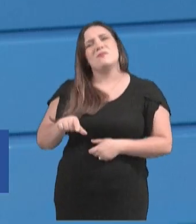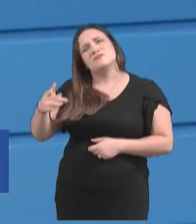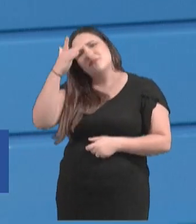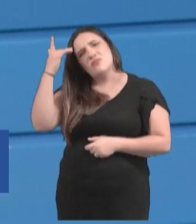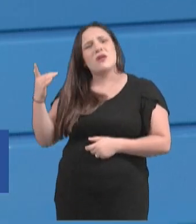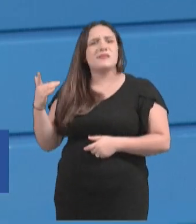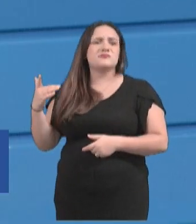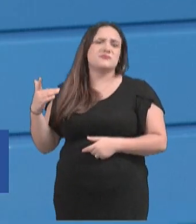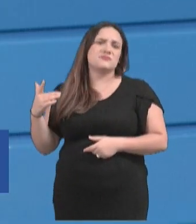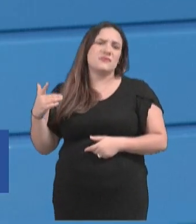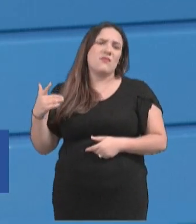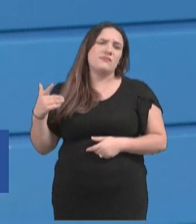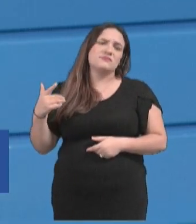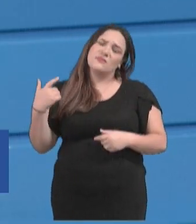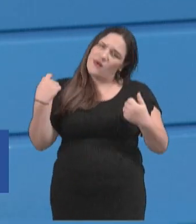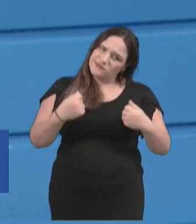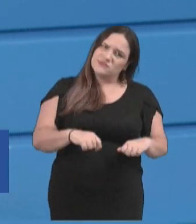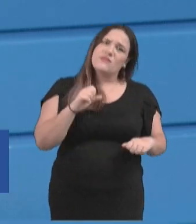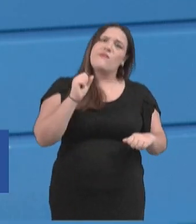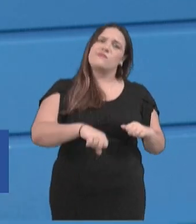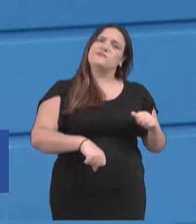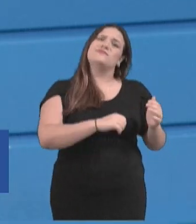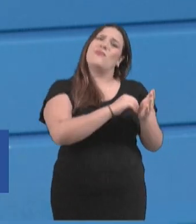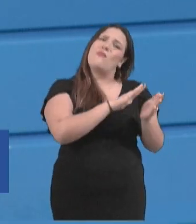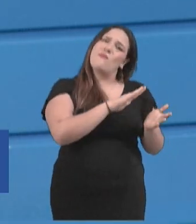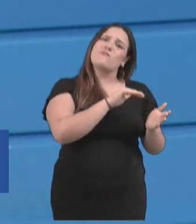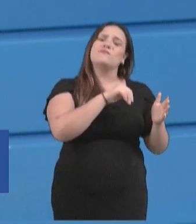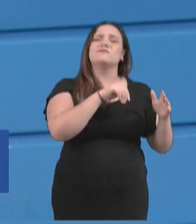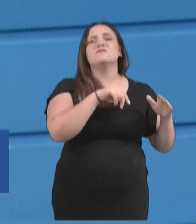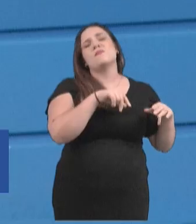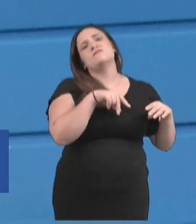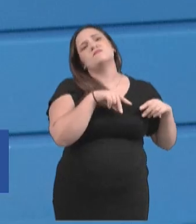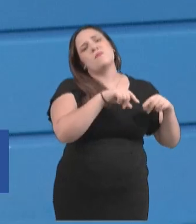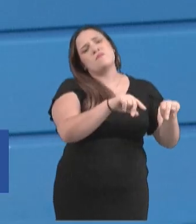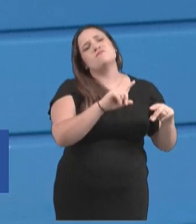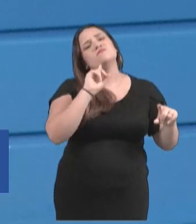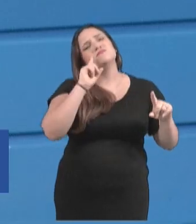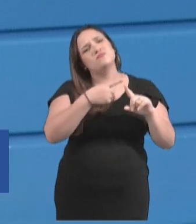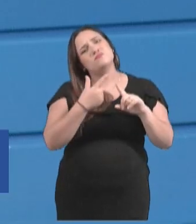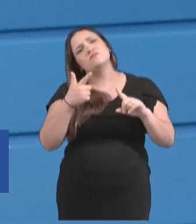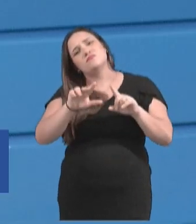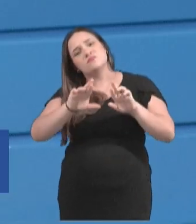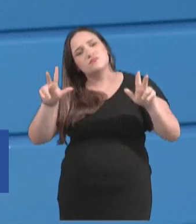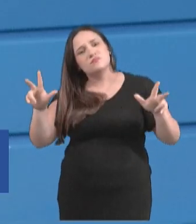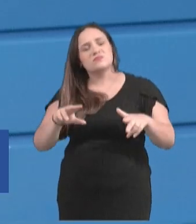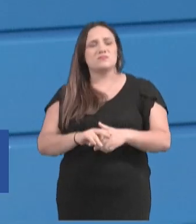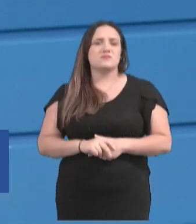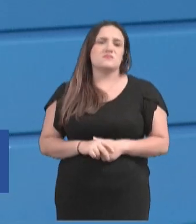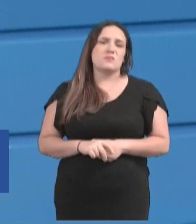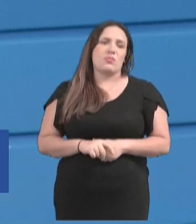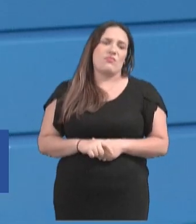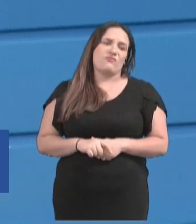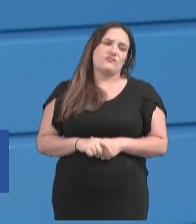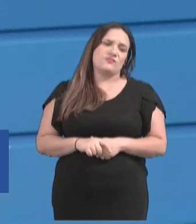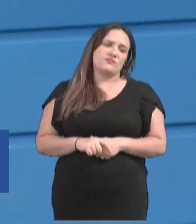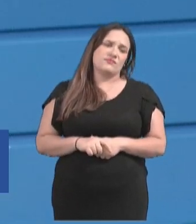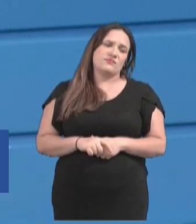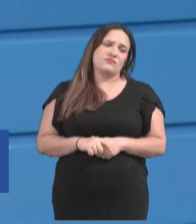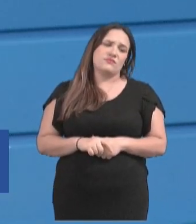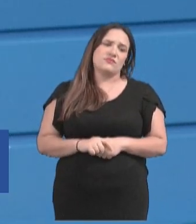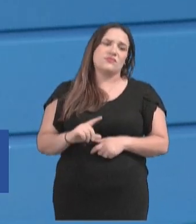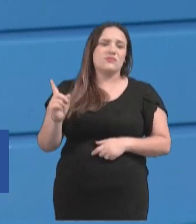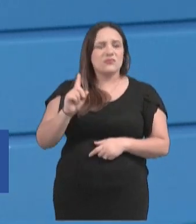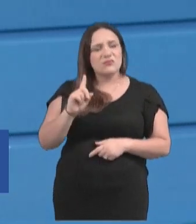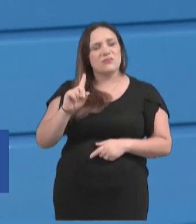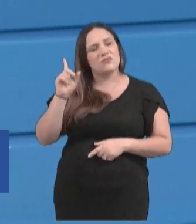que ser desapropriado, teriam que pegar essa terra, fazer uma outra finalidade, porque isso não chama-se serviço análogo,